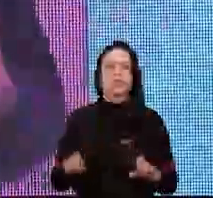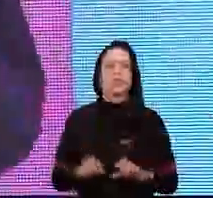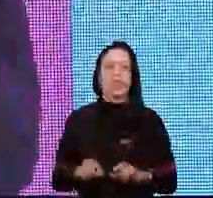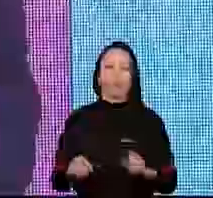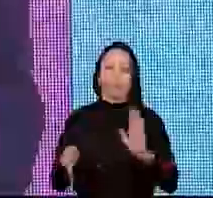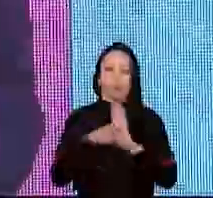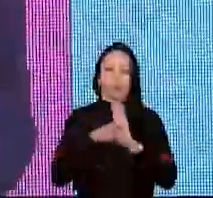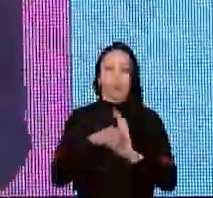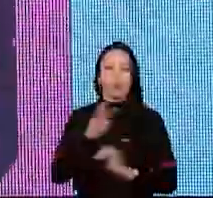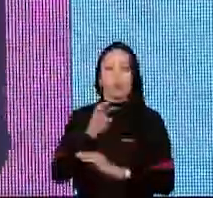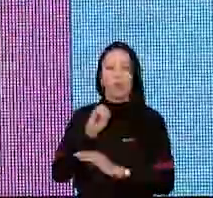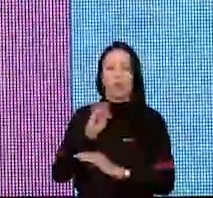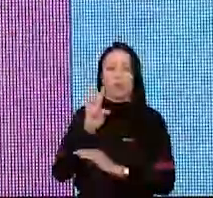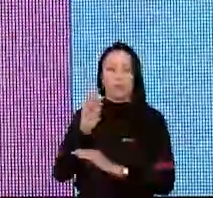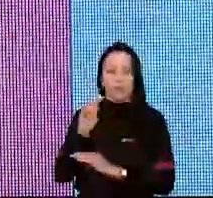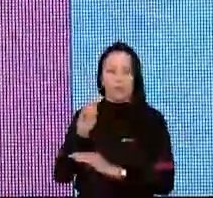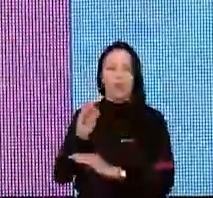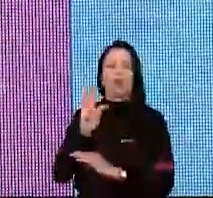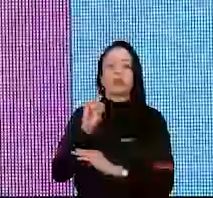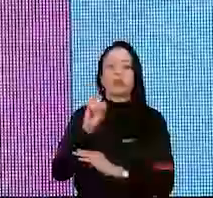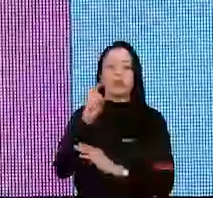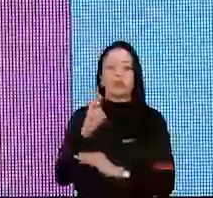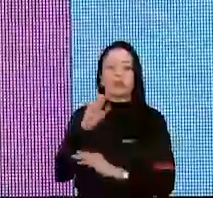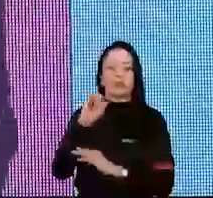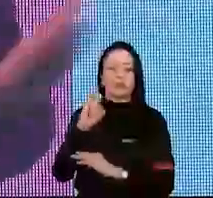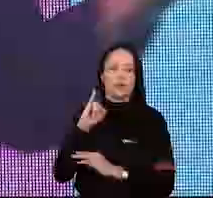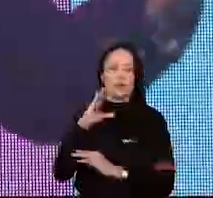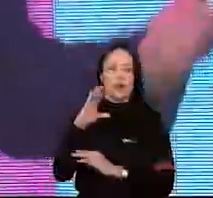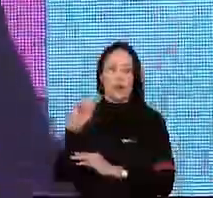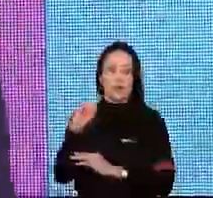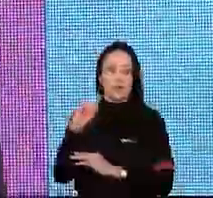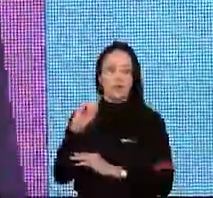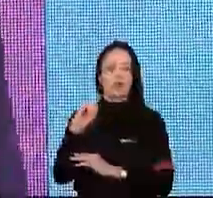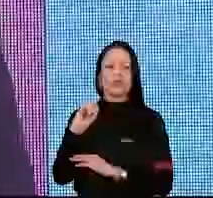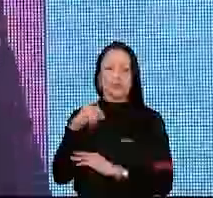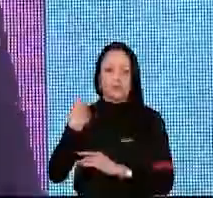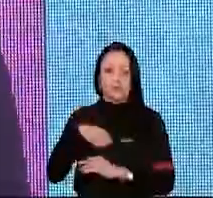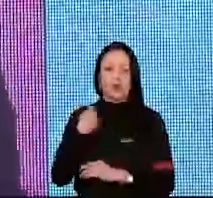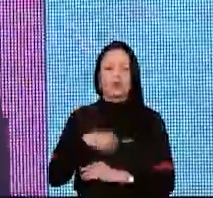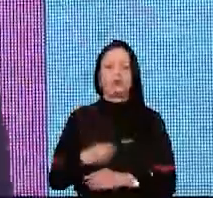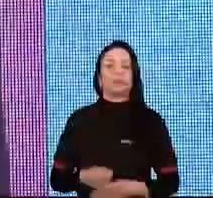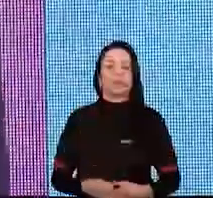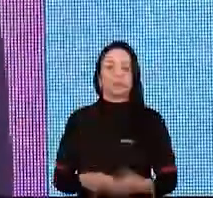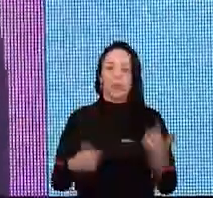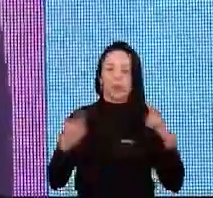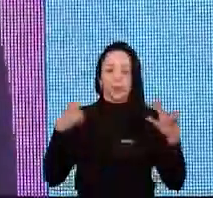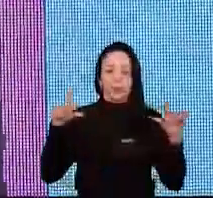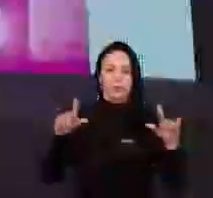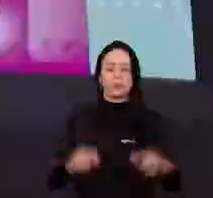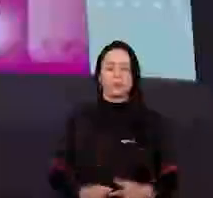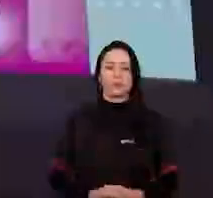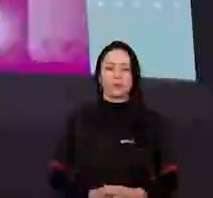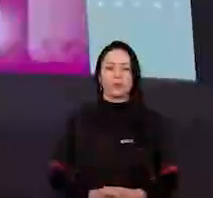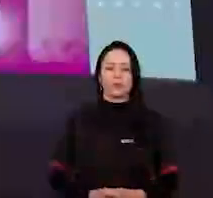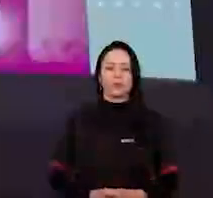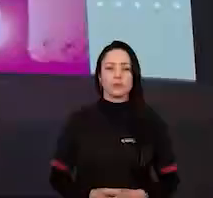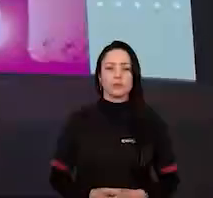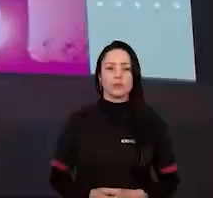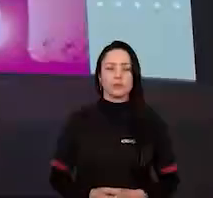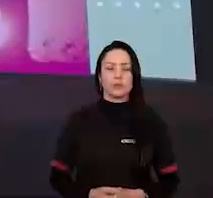que são ototóxicos. Então, às vezes, você pode até piorar a situação. A gente acaba optando muito pelas quinolonas, né? Com certeza. Isso aí